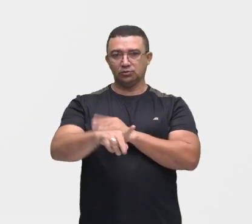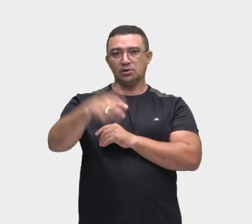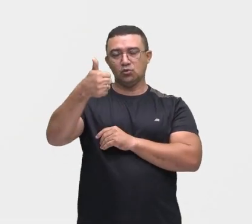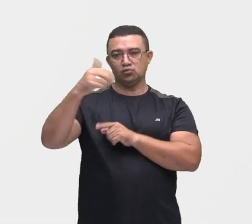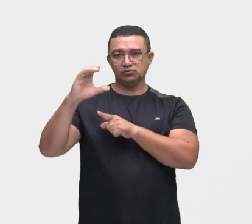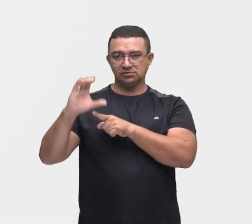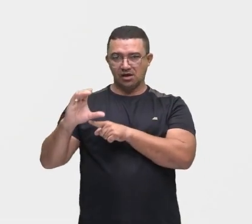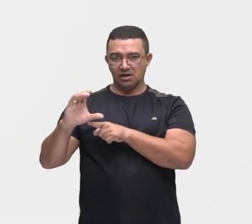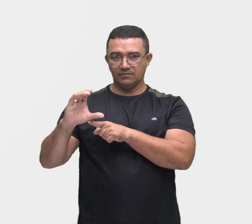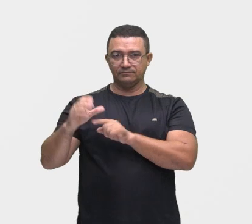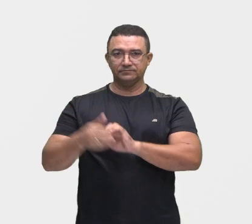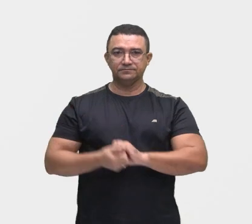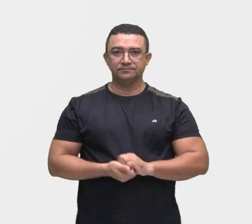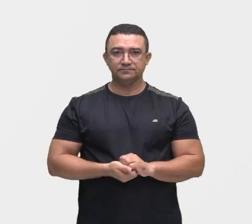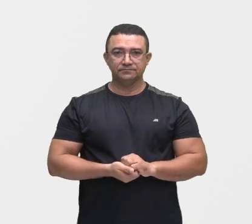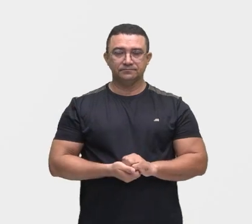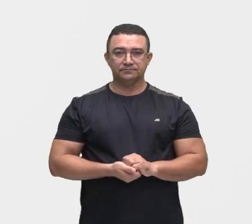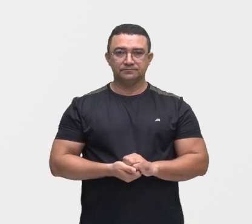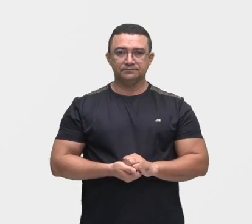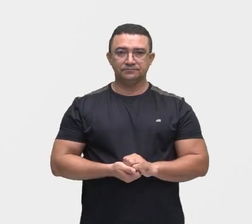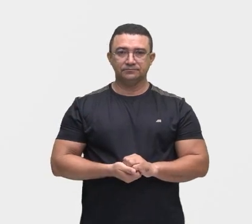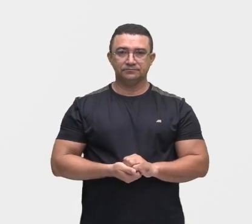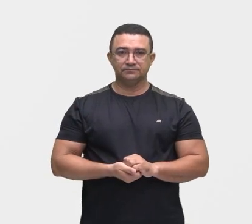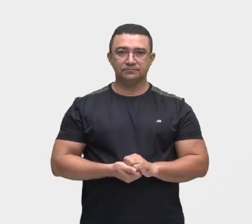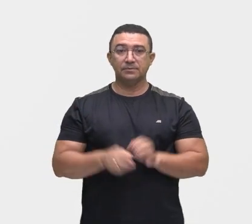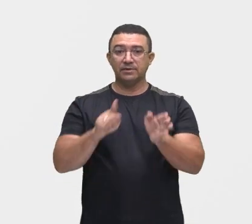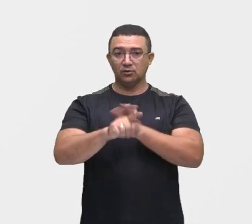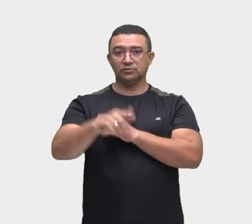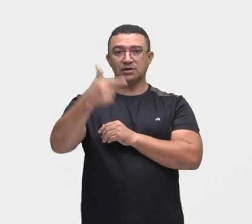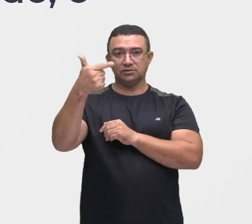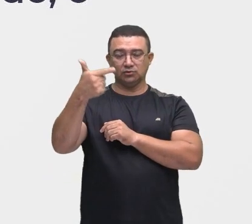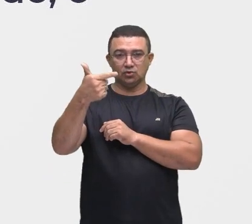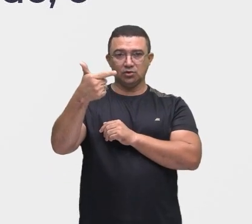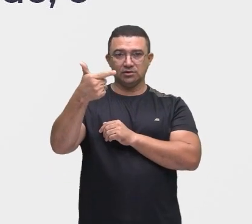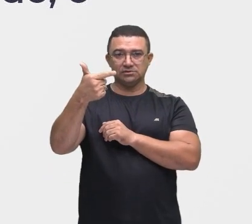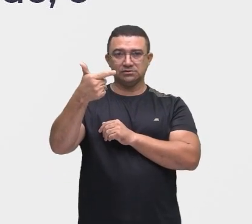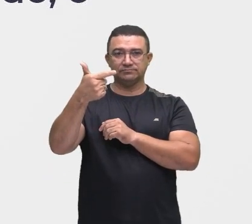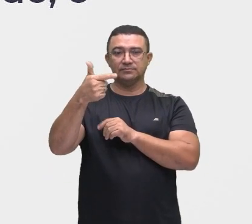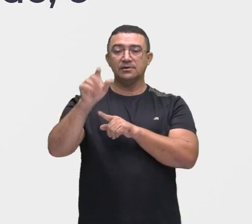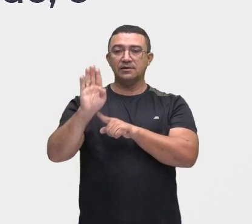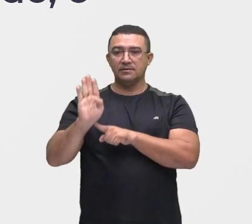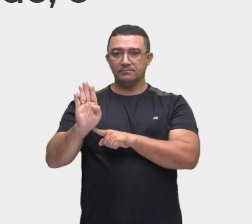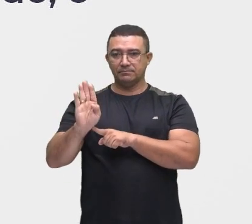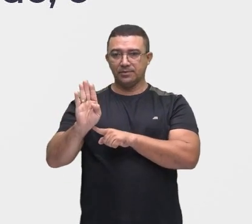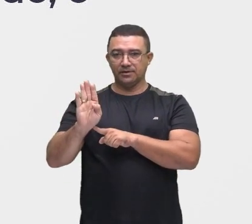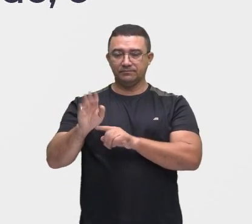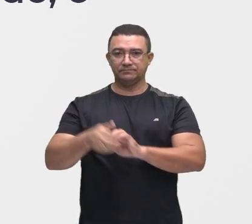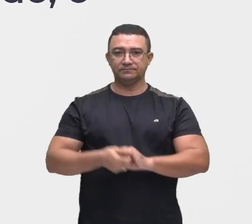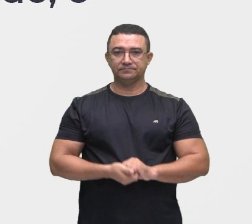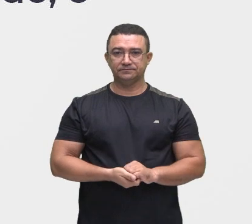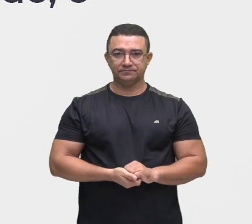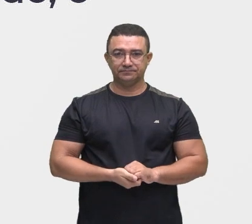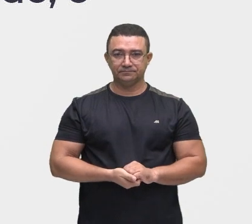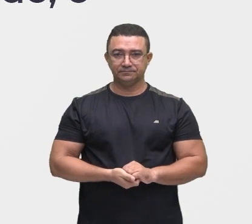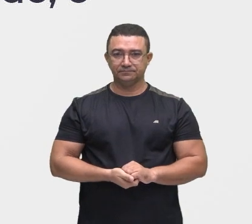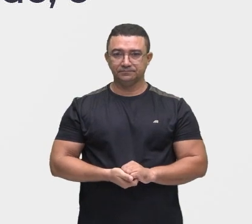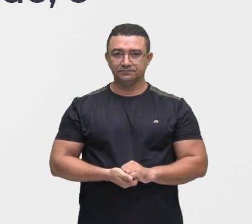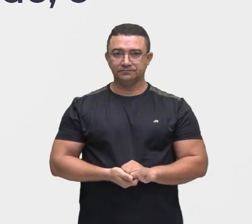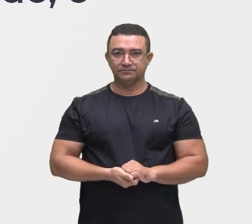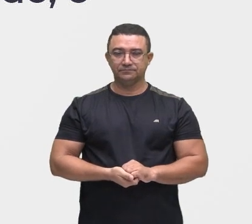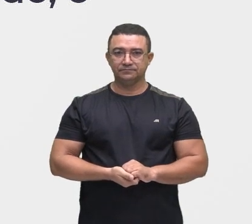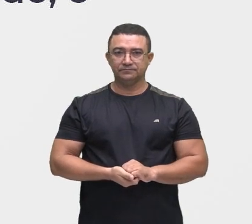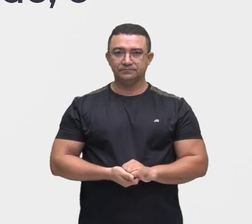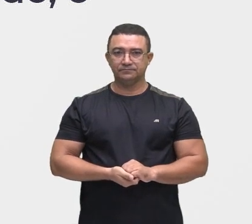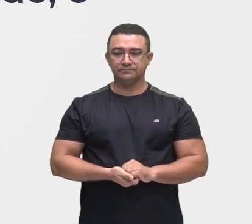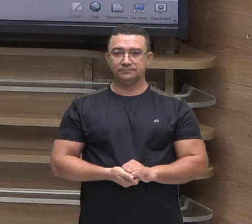C e a questão de número 2, que é a letra B. Muito bem.